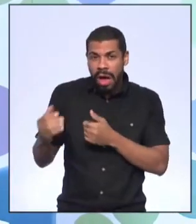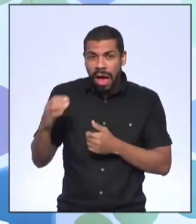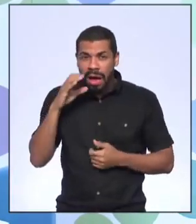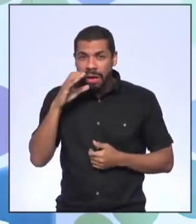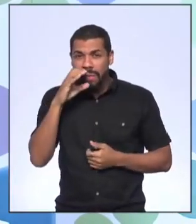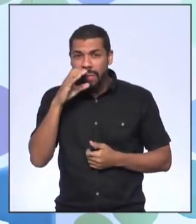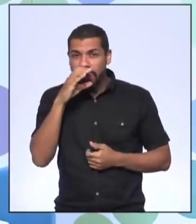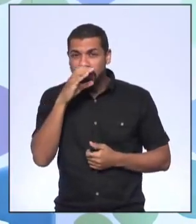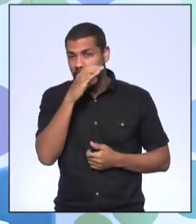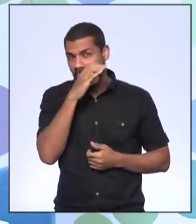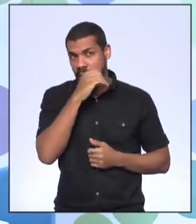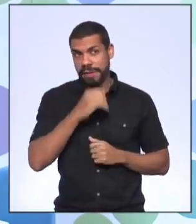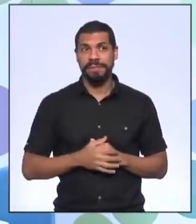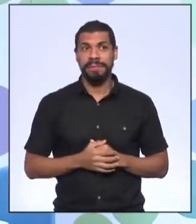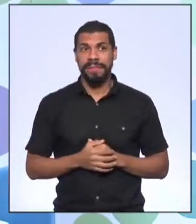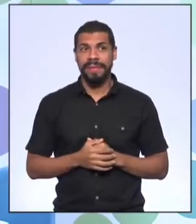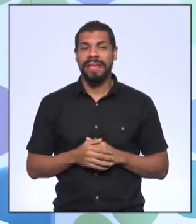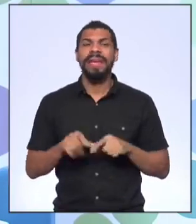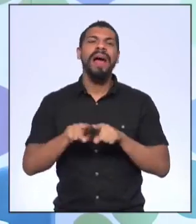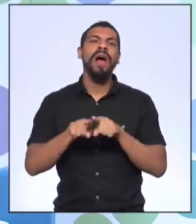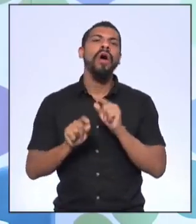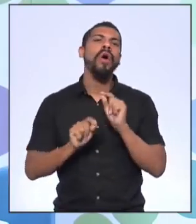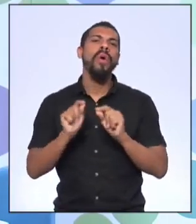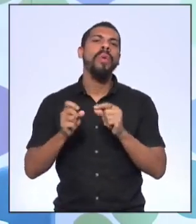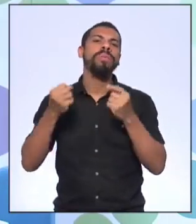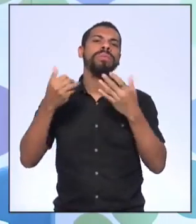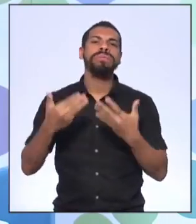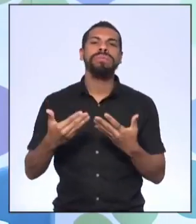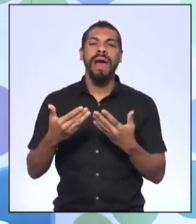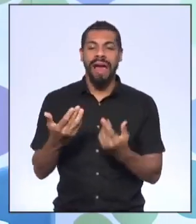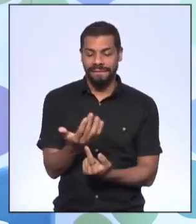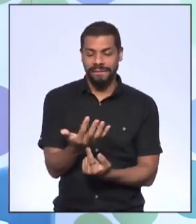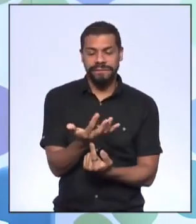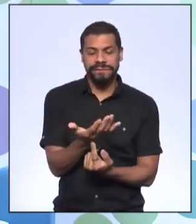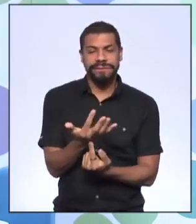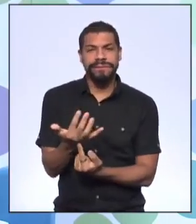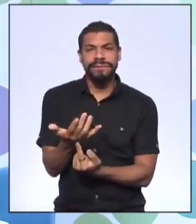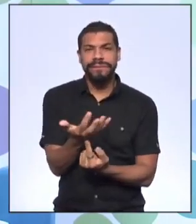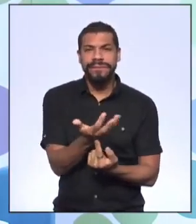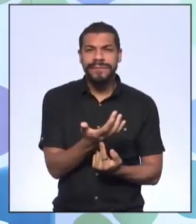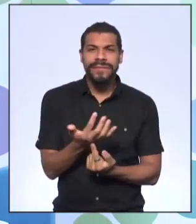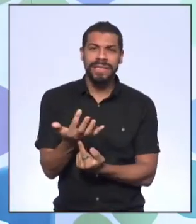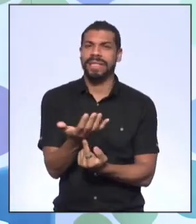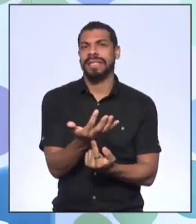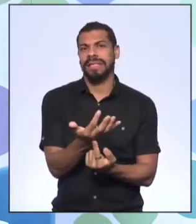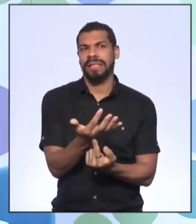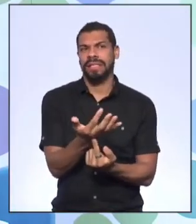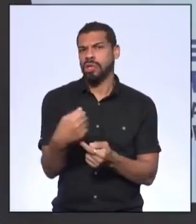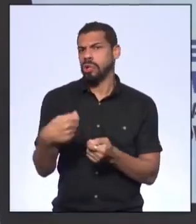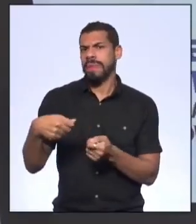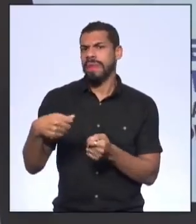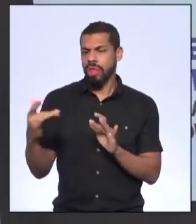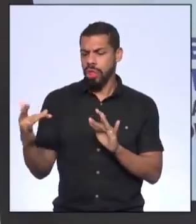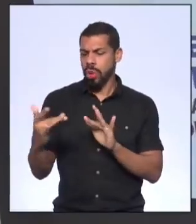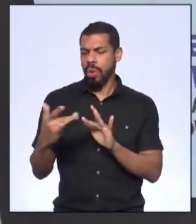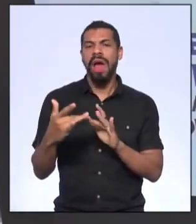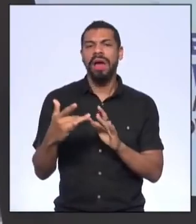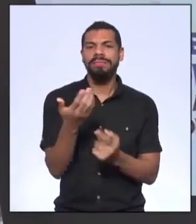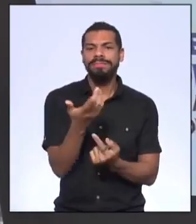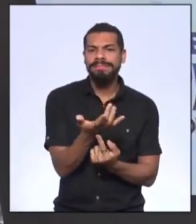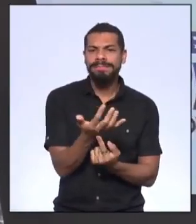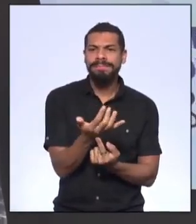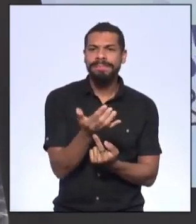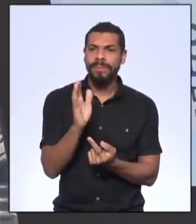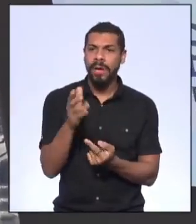né? A radiação seria o quê? A vela irradia calor, né? A distância. Então, não precisa você tocar na vela que está quente. Só colocar a mão aqui em volta,